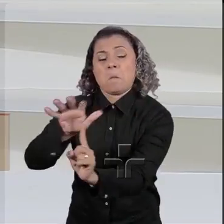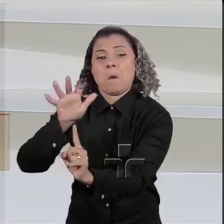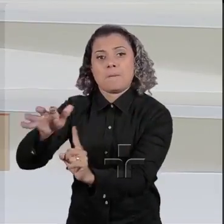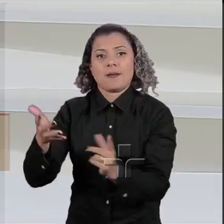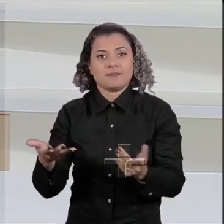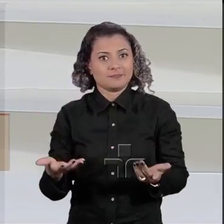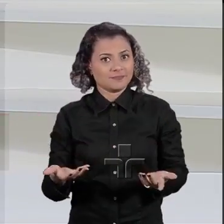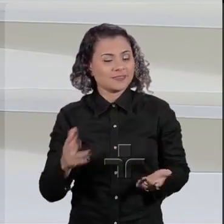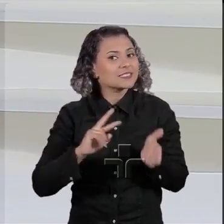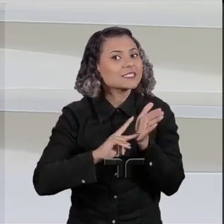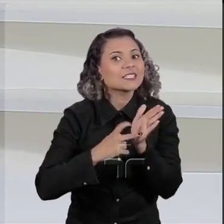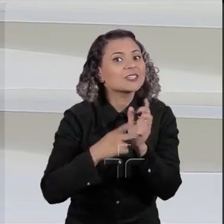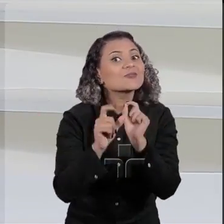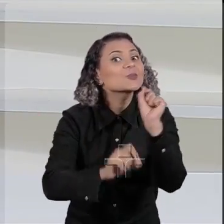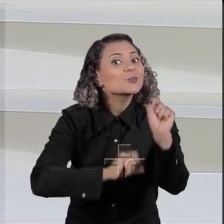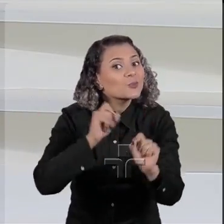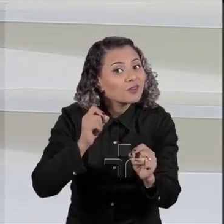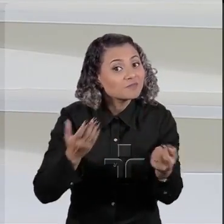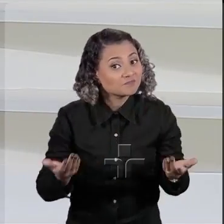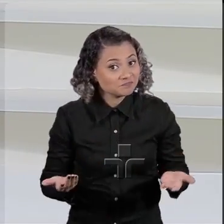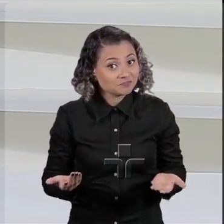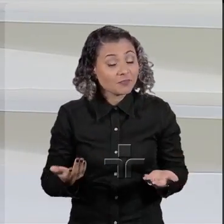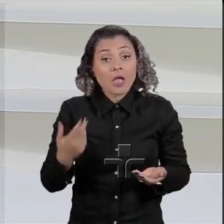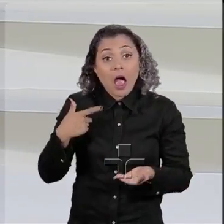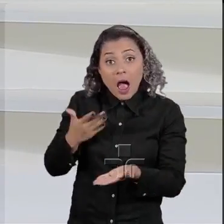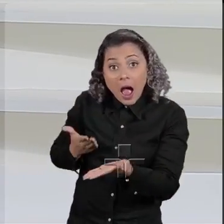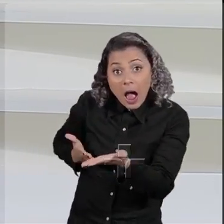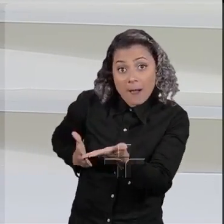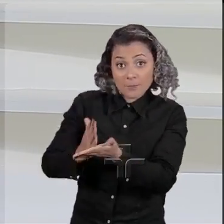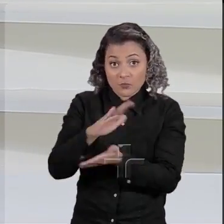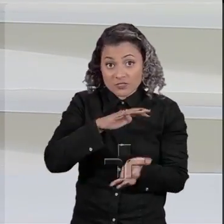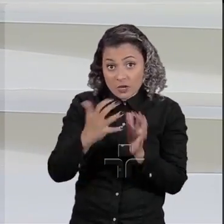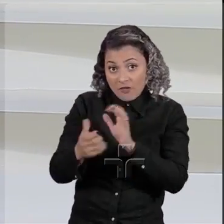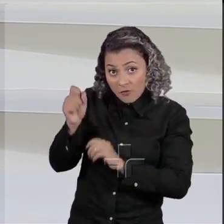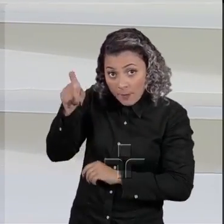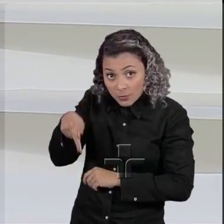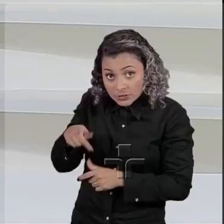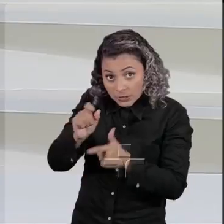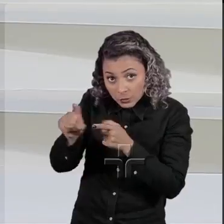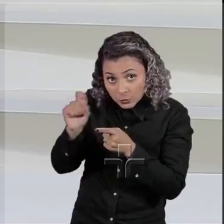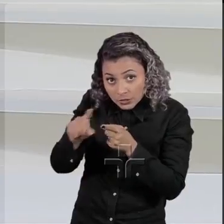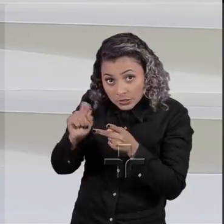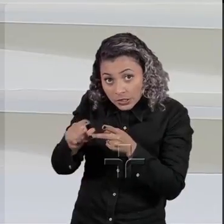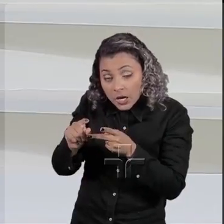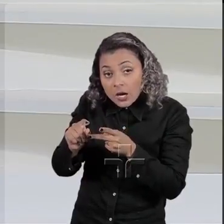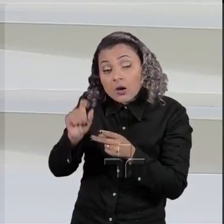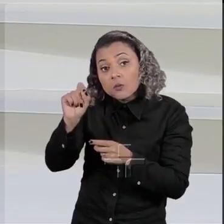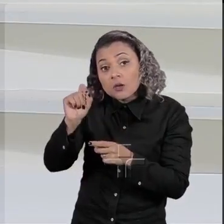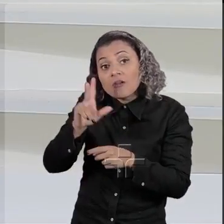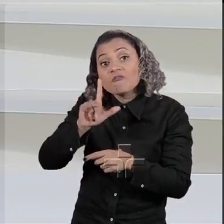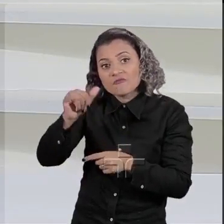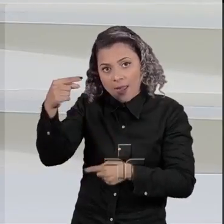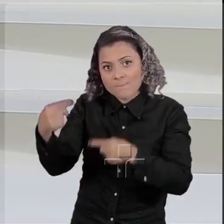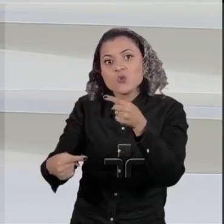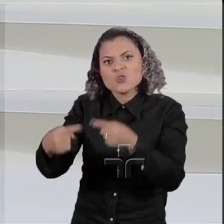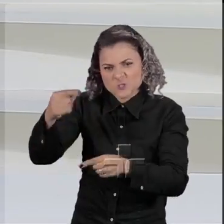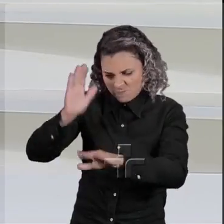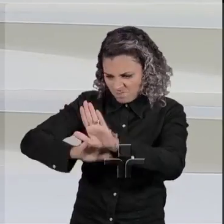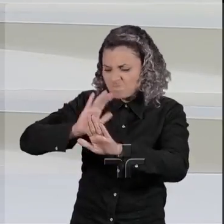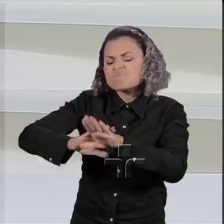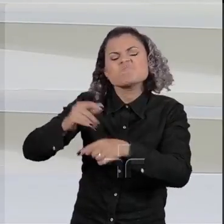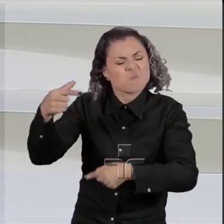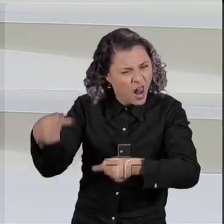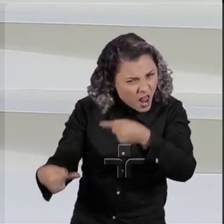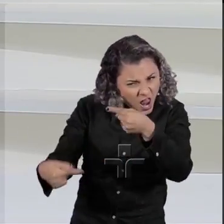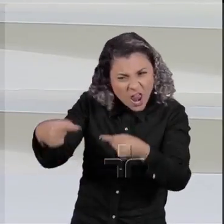batalha da aprovação da reforma da Previdência, ela vai ser uma batalha política